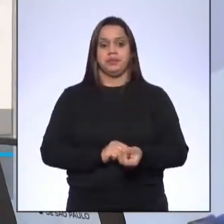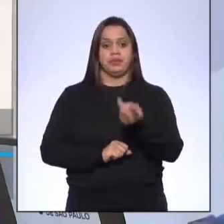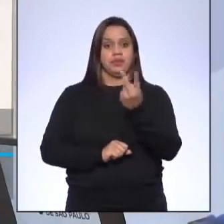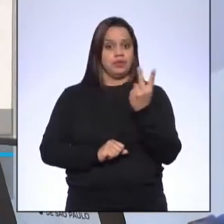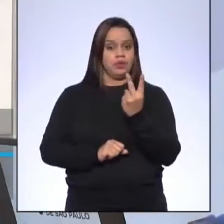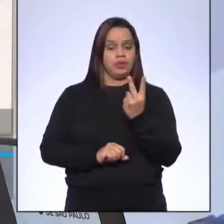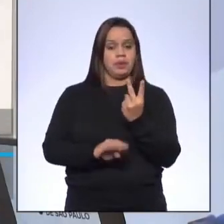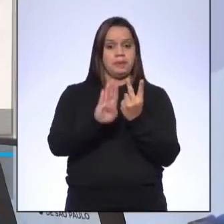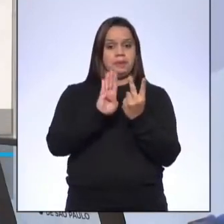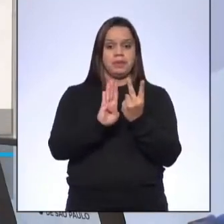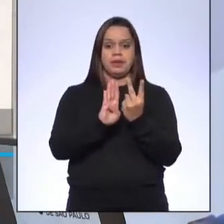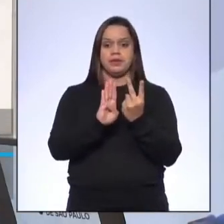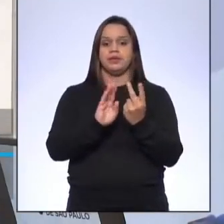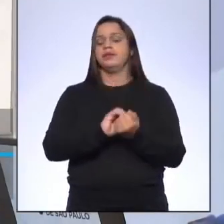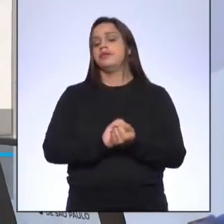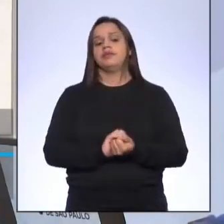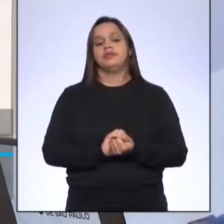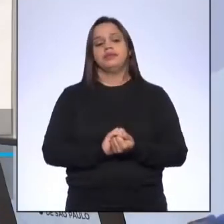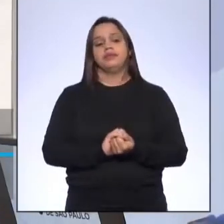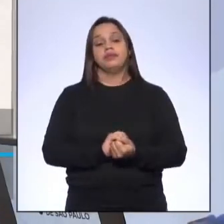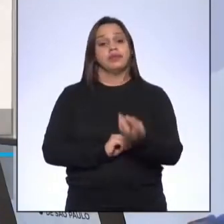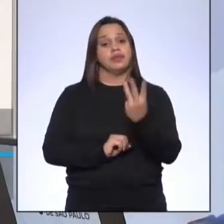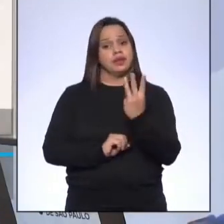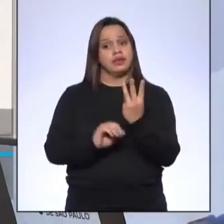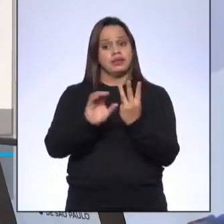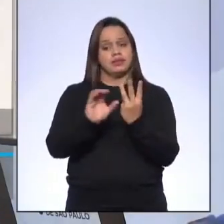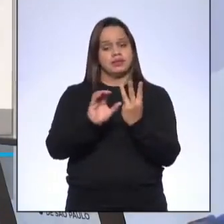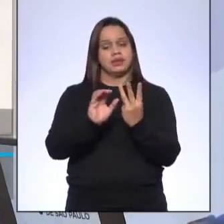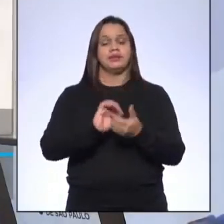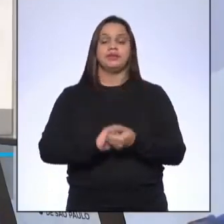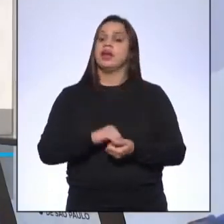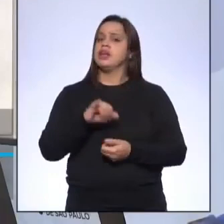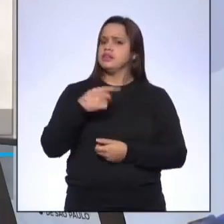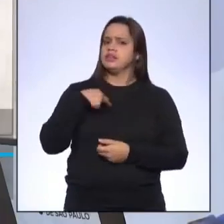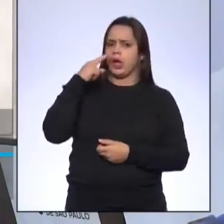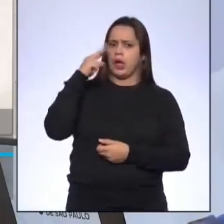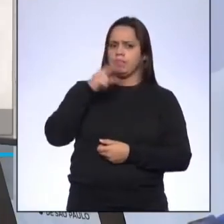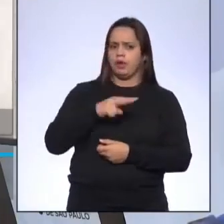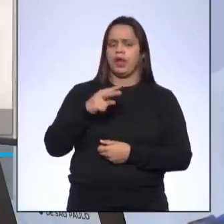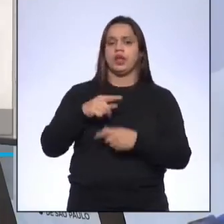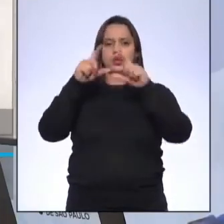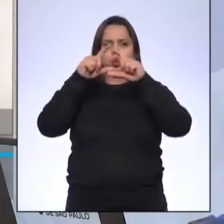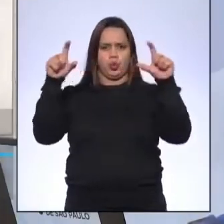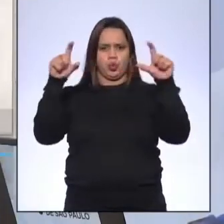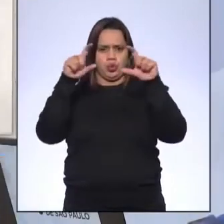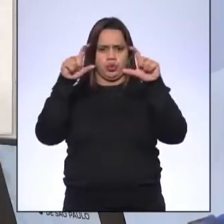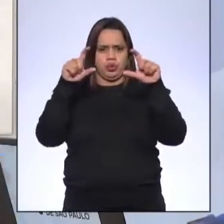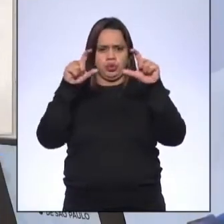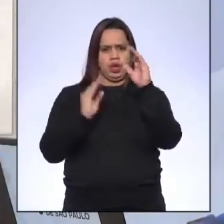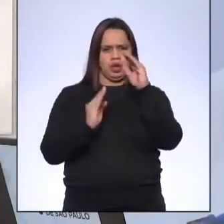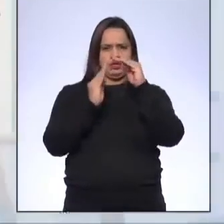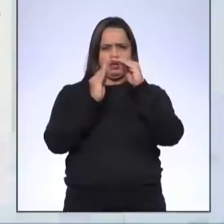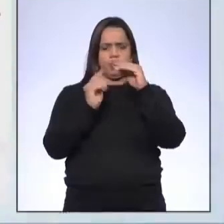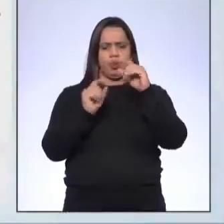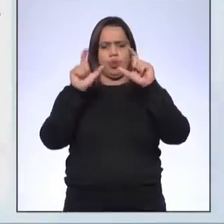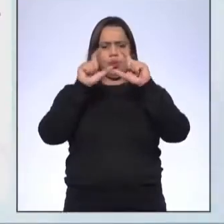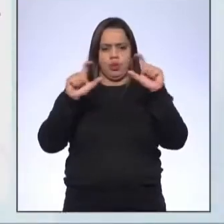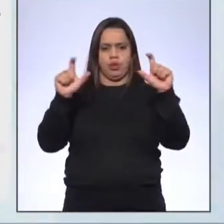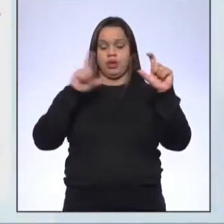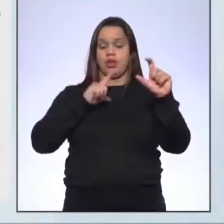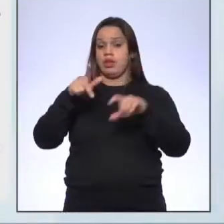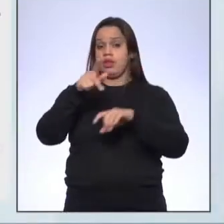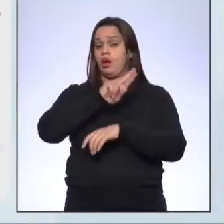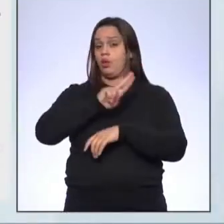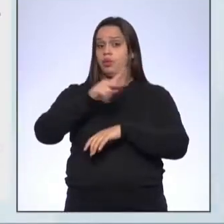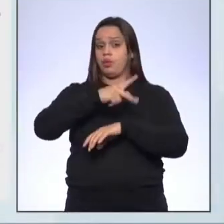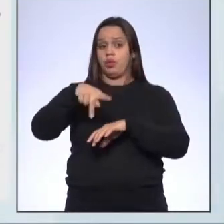ou right, e a terceira é a C. Se vocês observarem lá no topo do texto, eu já tenho o nome do país.